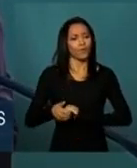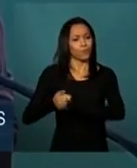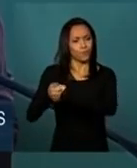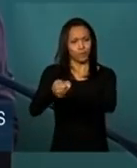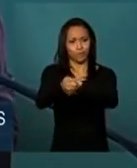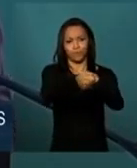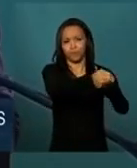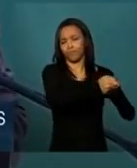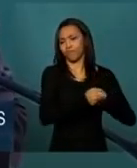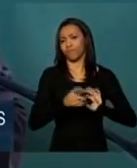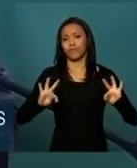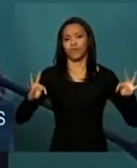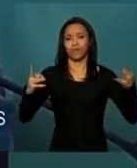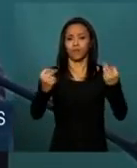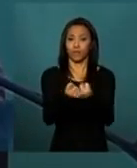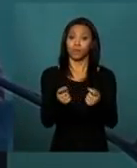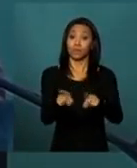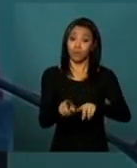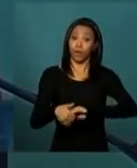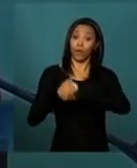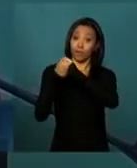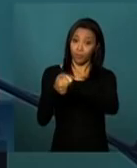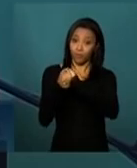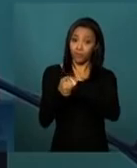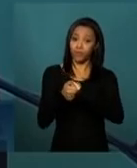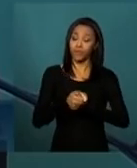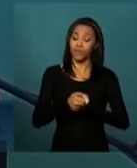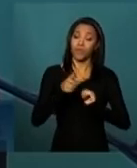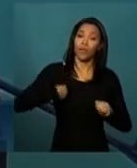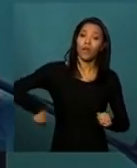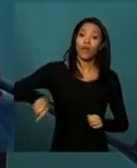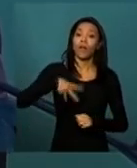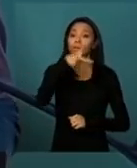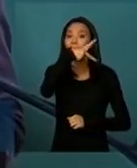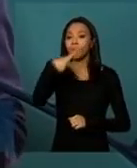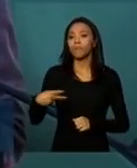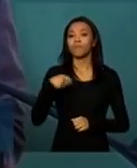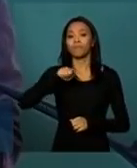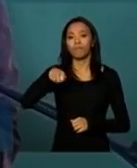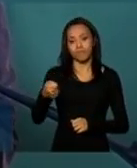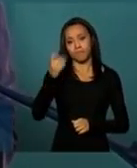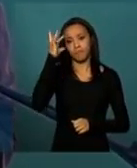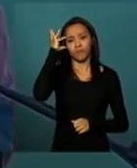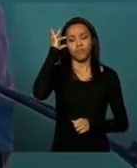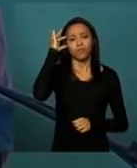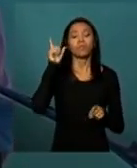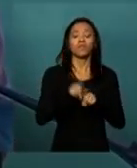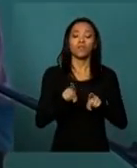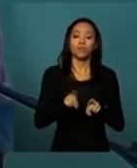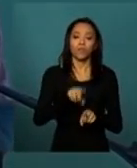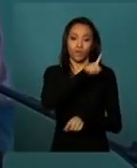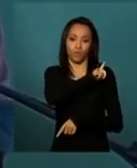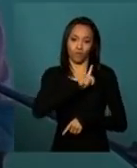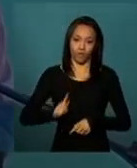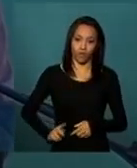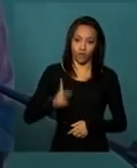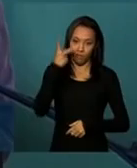todas, cumprimentando a nossa presidenta Dilma Rousseff, o governador Wilson